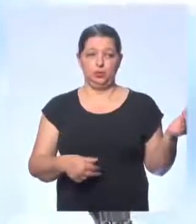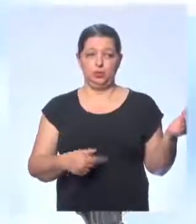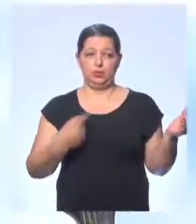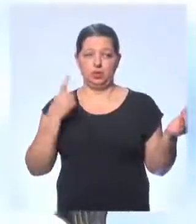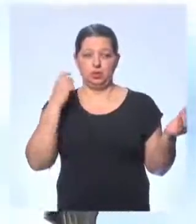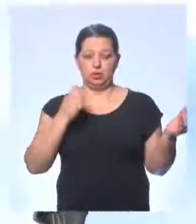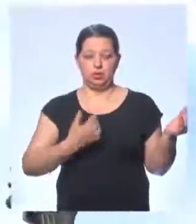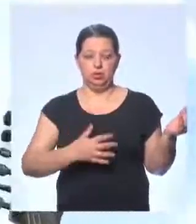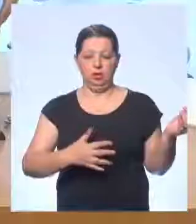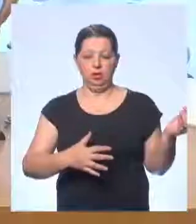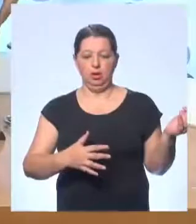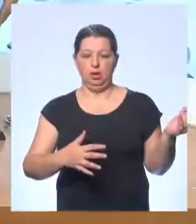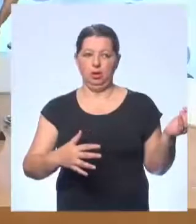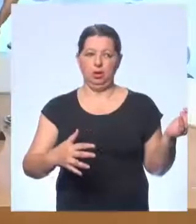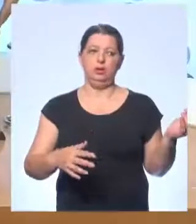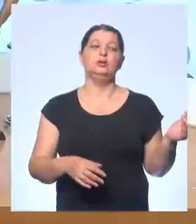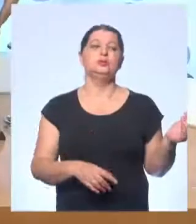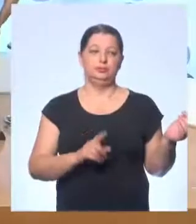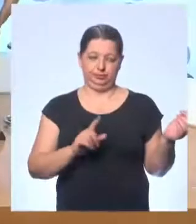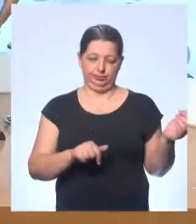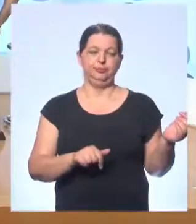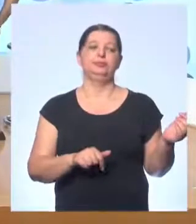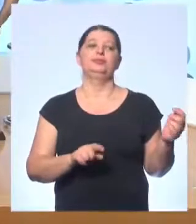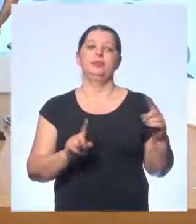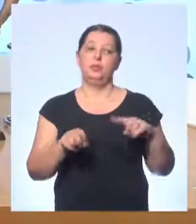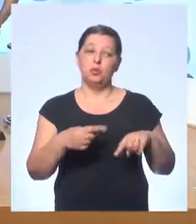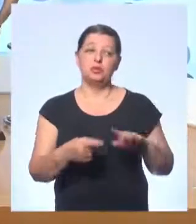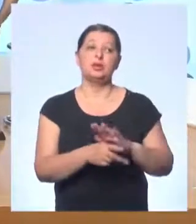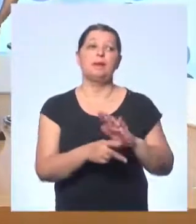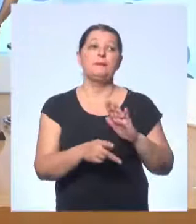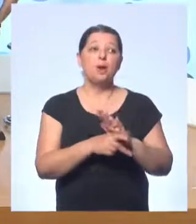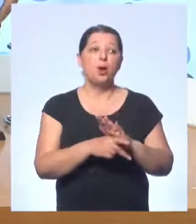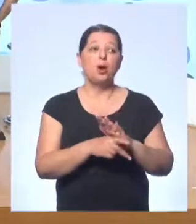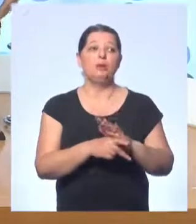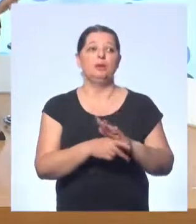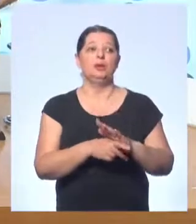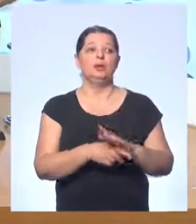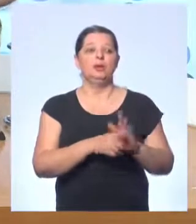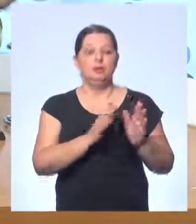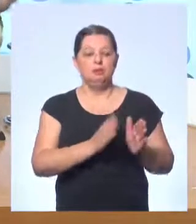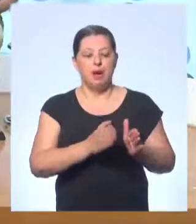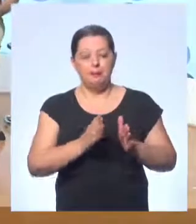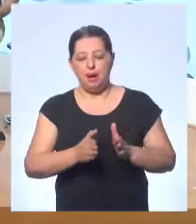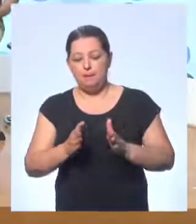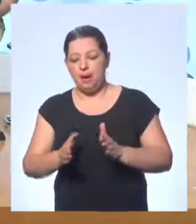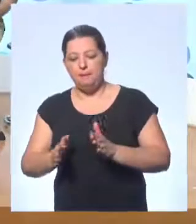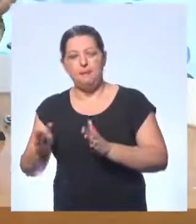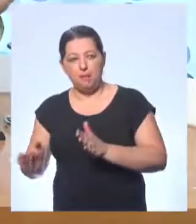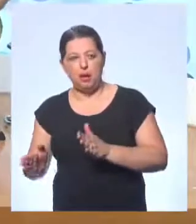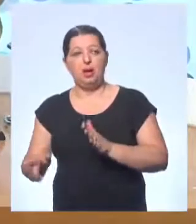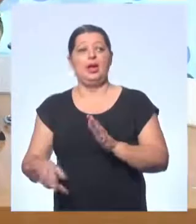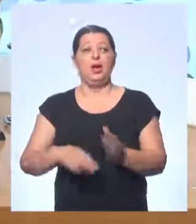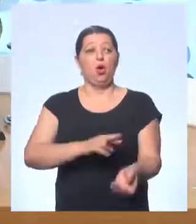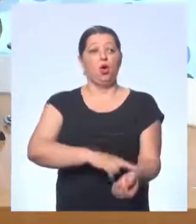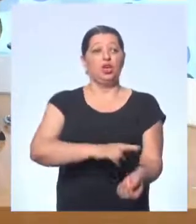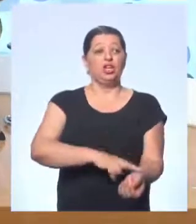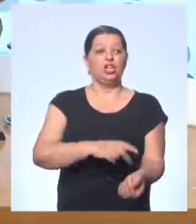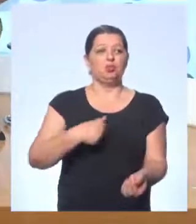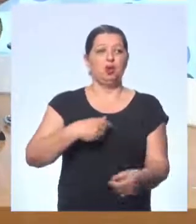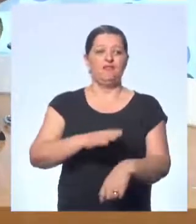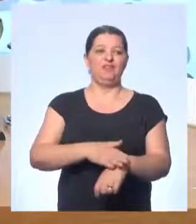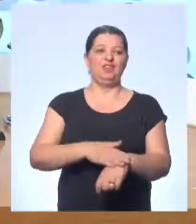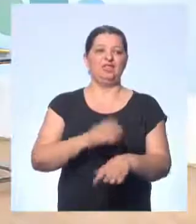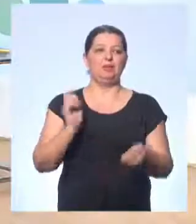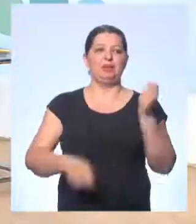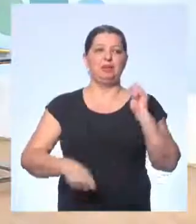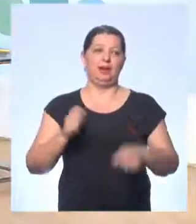Então, isso é uma melodia, né? Também, porque são notas em sequência. O ritmo é o que eu fiz aqui, né?